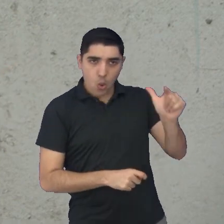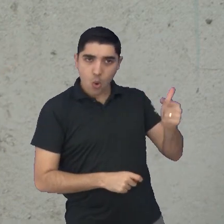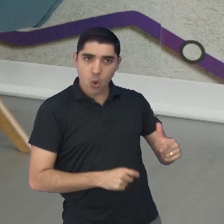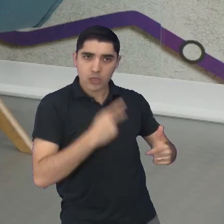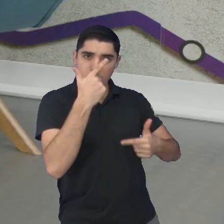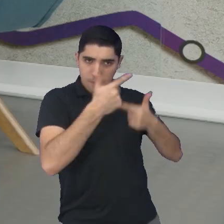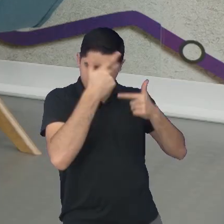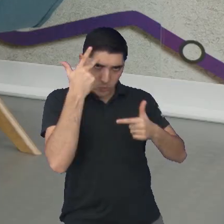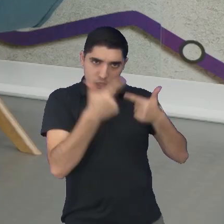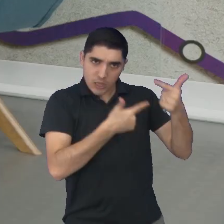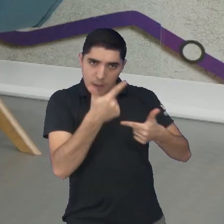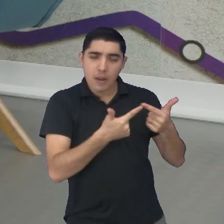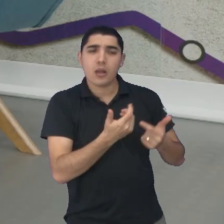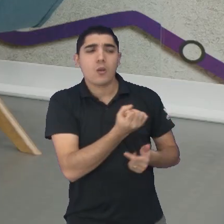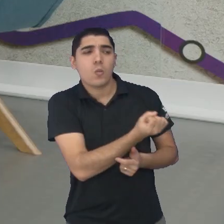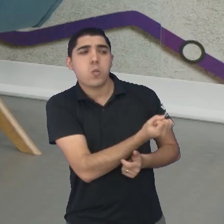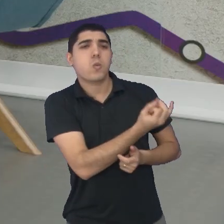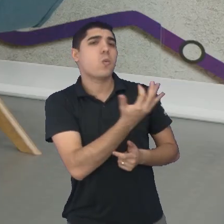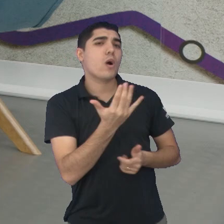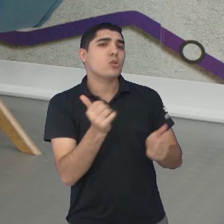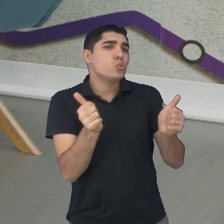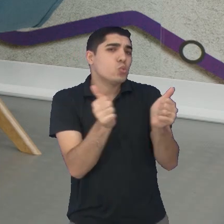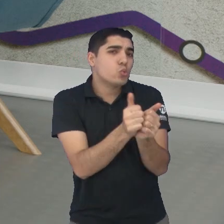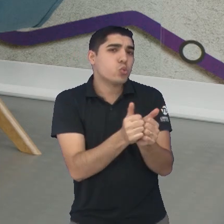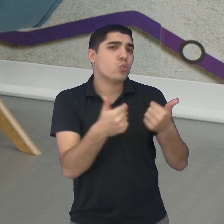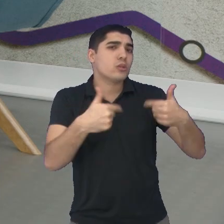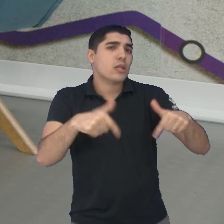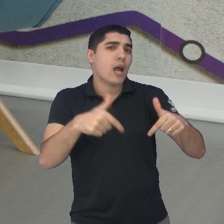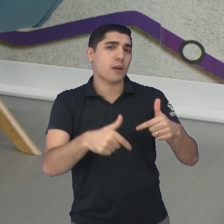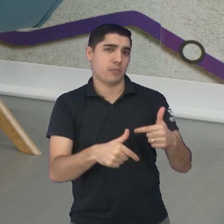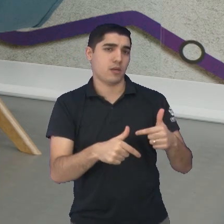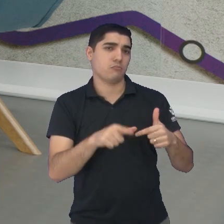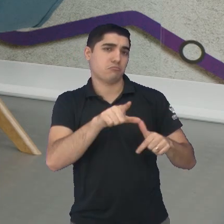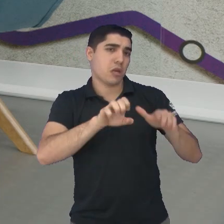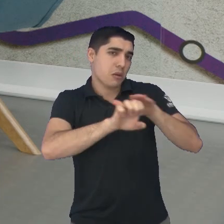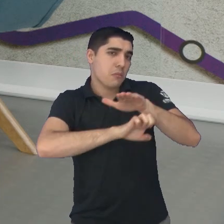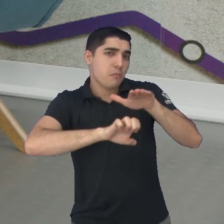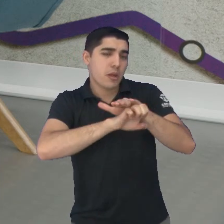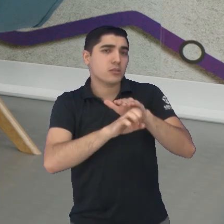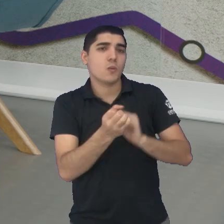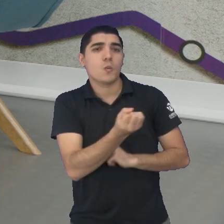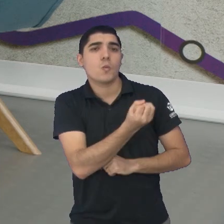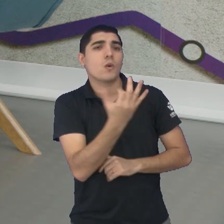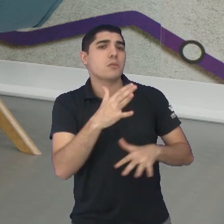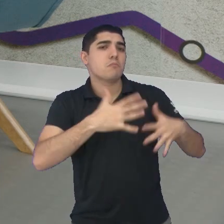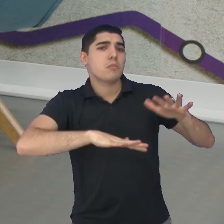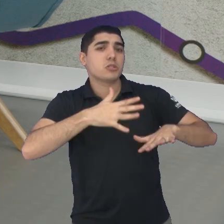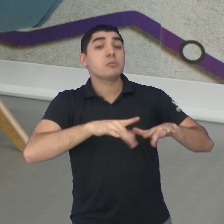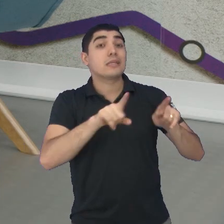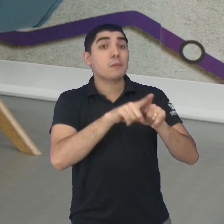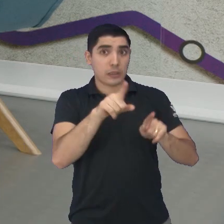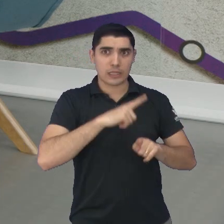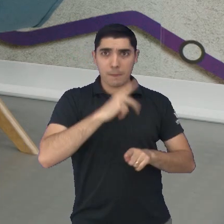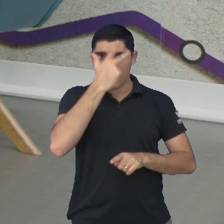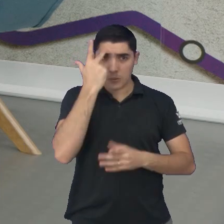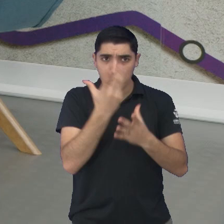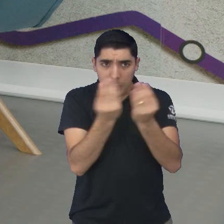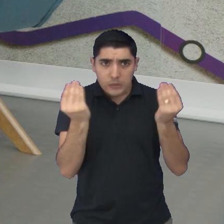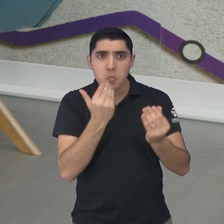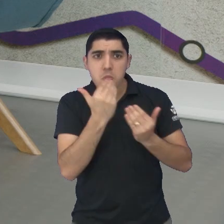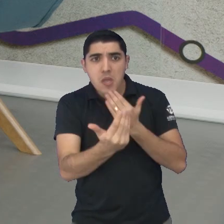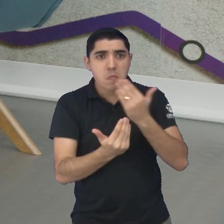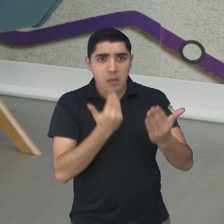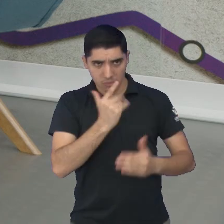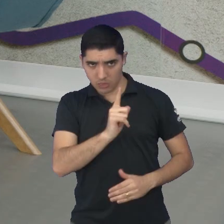quantas já, né? Até aproveitando essa pergunta, né? Quantas pessoas trabalham atualmente com você? Qual que é a demanda de trabalho, né? Para entender